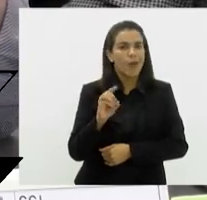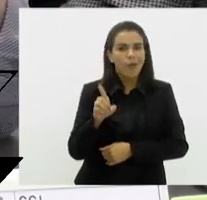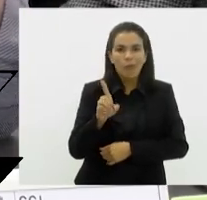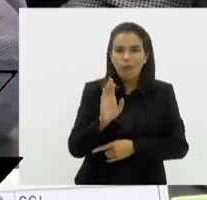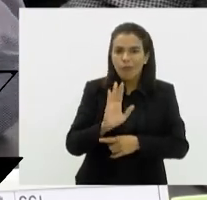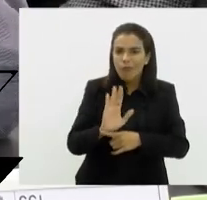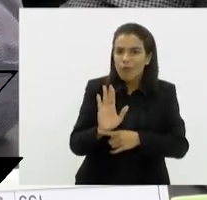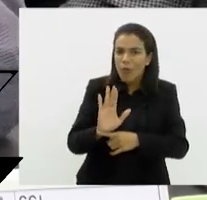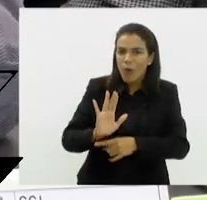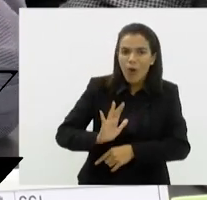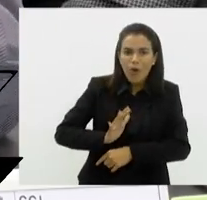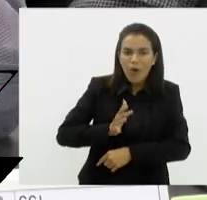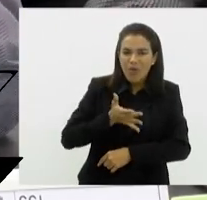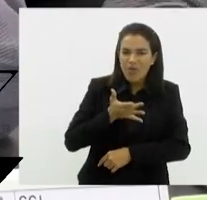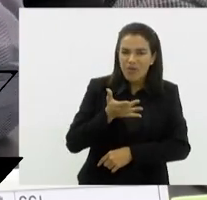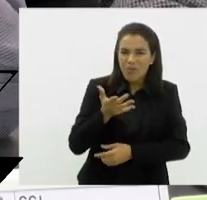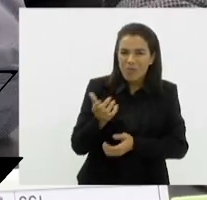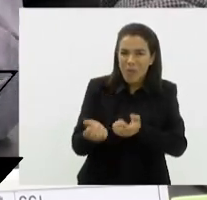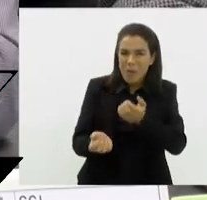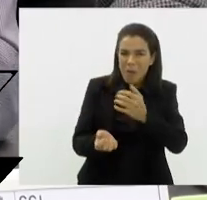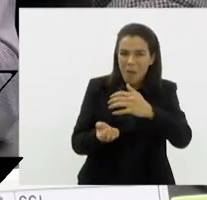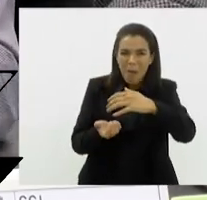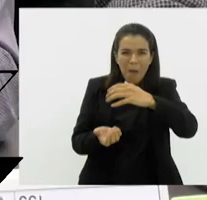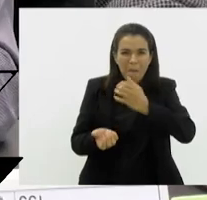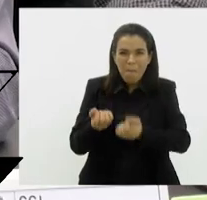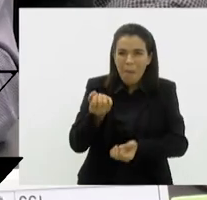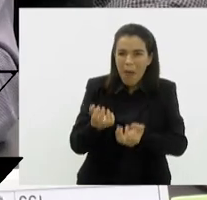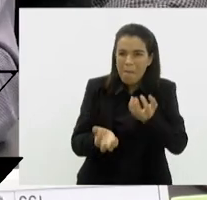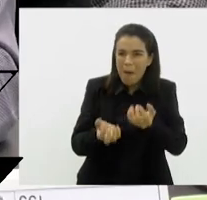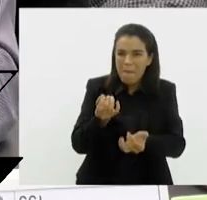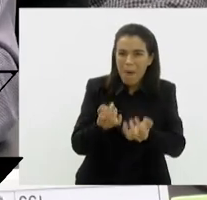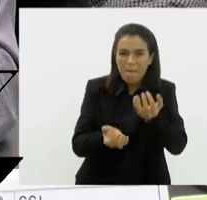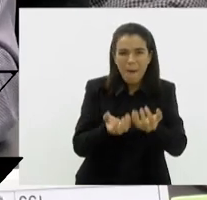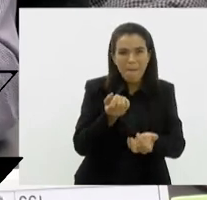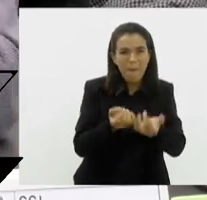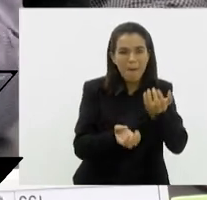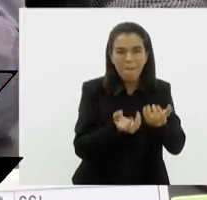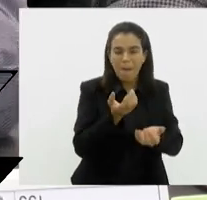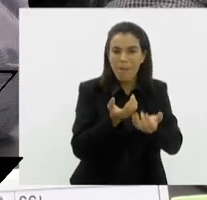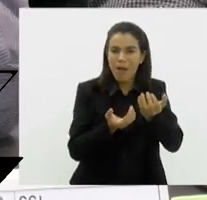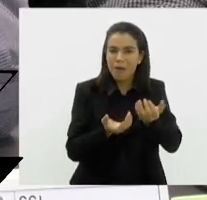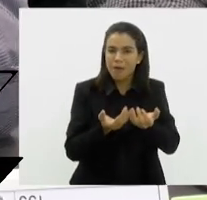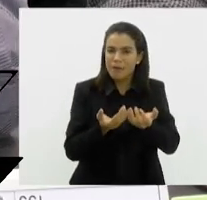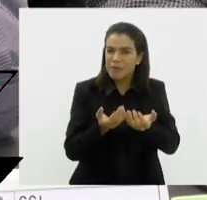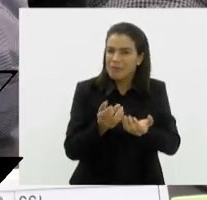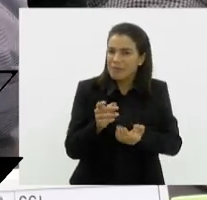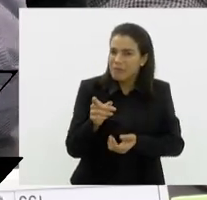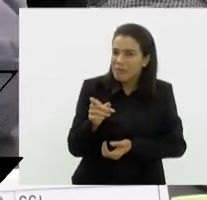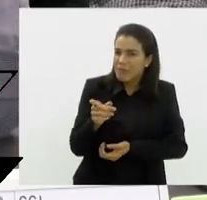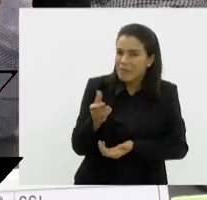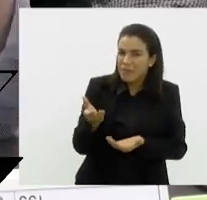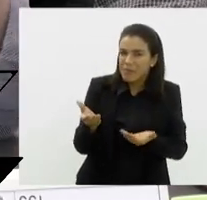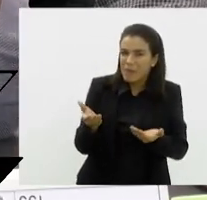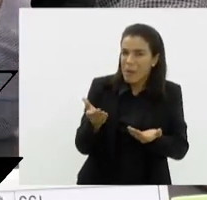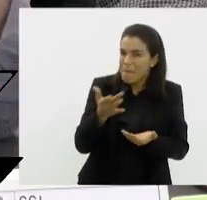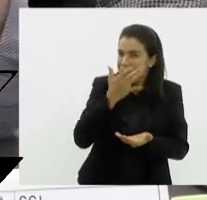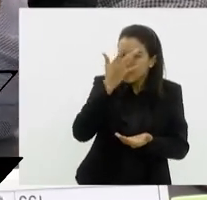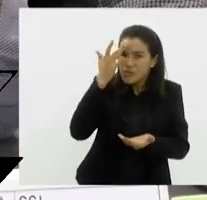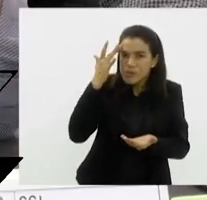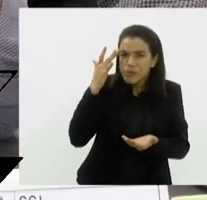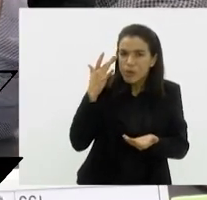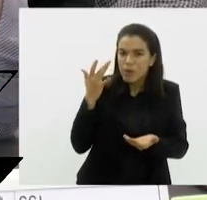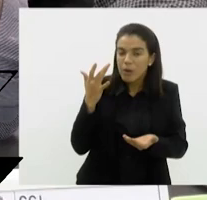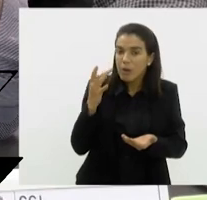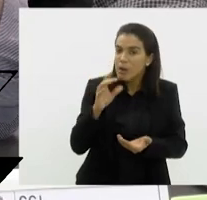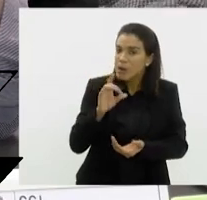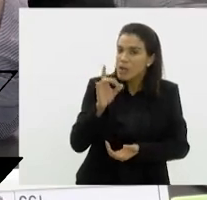né, cremar corpos de opositores, eu queria trazer um testemunho. Não, não é cremar de corpos. Pessoas, pessoas.